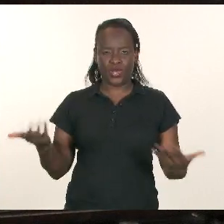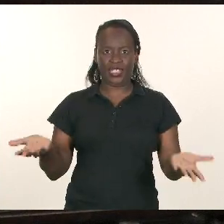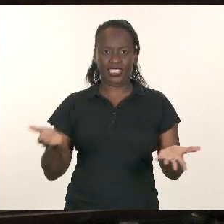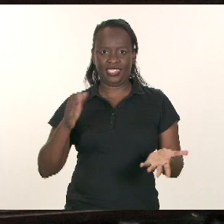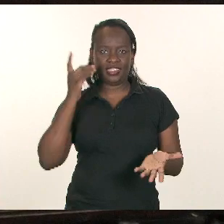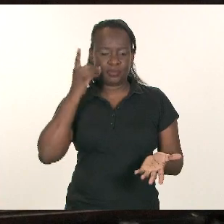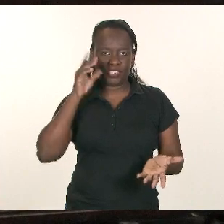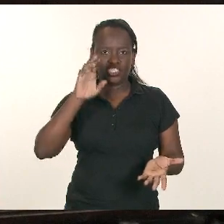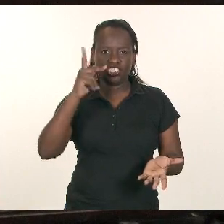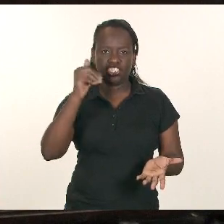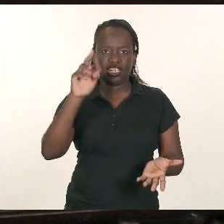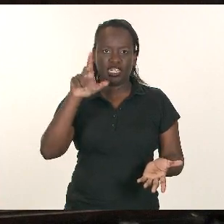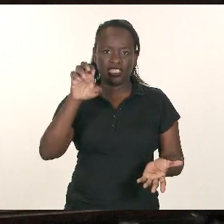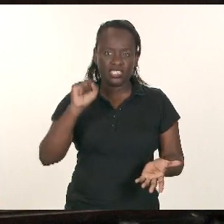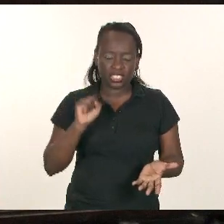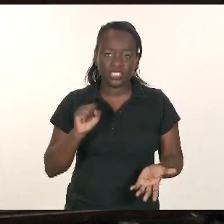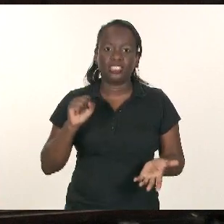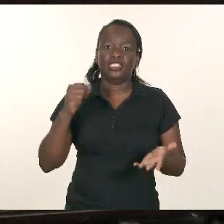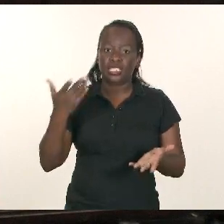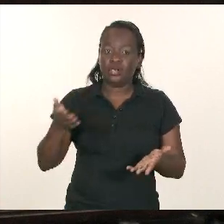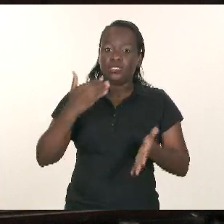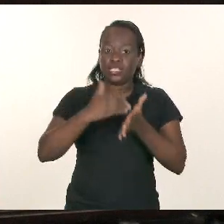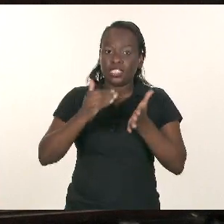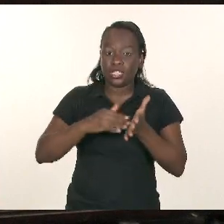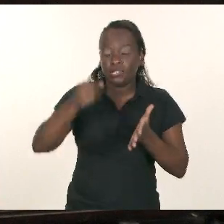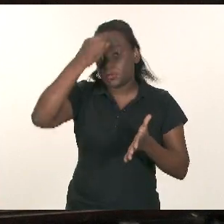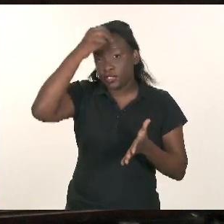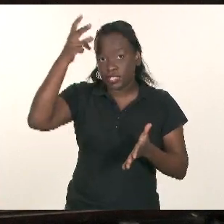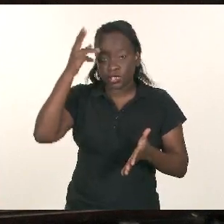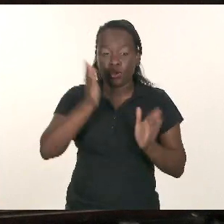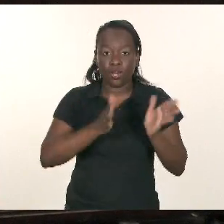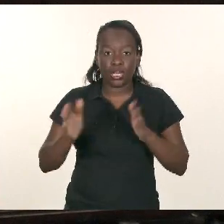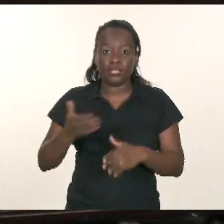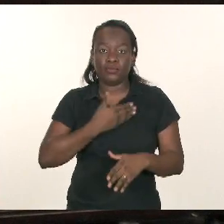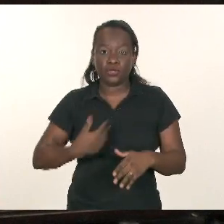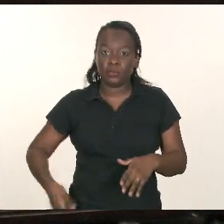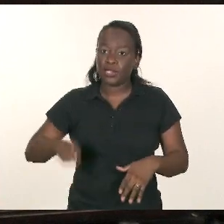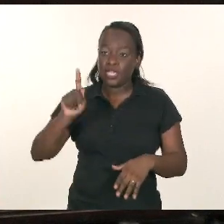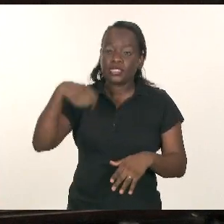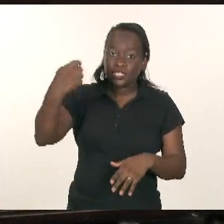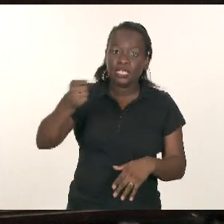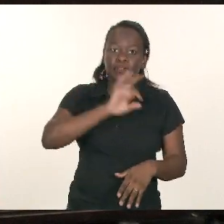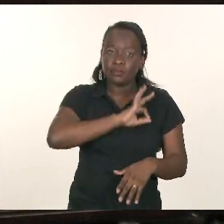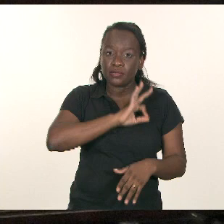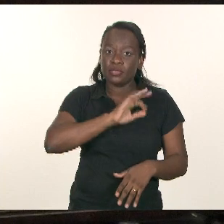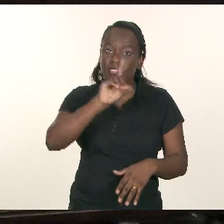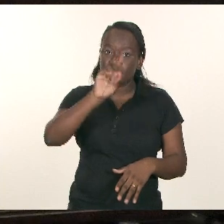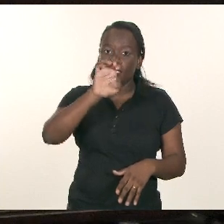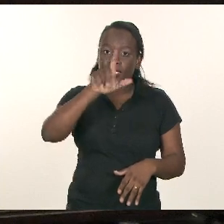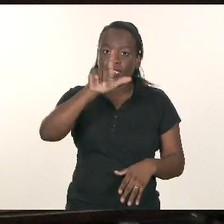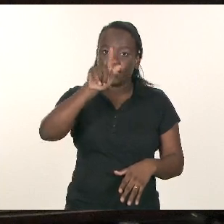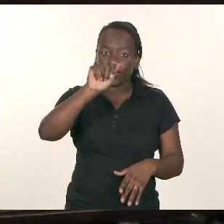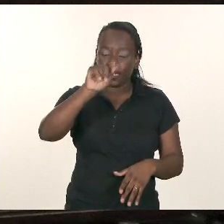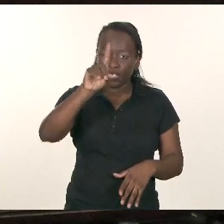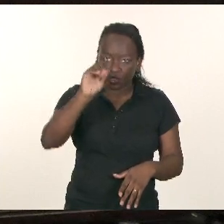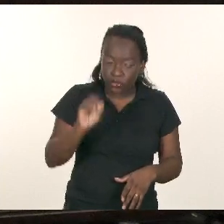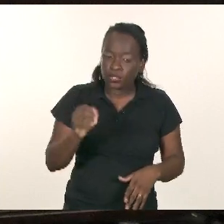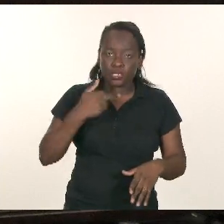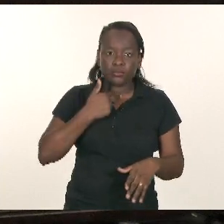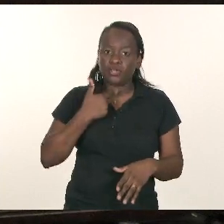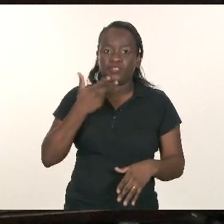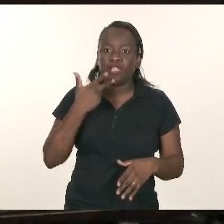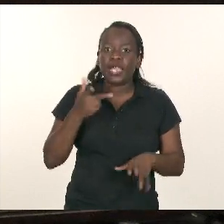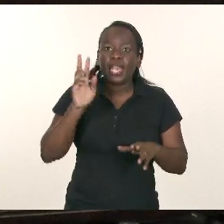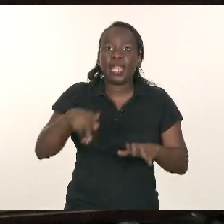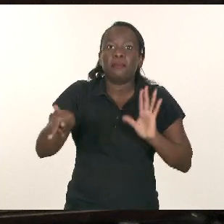Charles Batista, um secretário municipal de Ordem Pública que é policial, que é delegado de polícia, ele não pode simplesmente dizer que